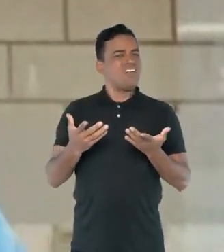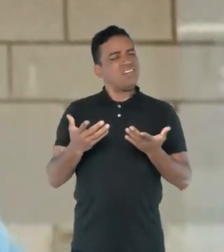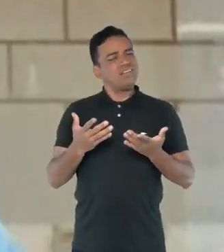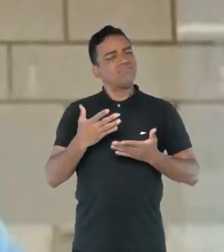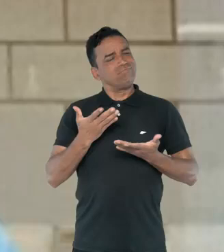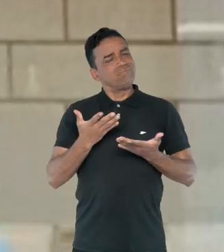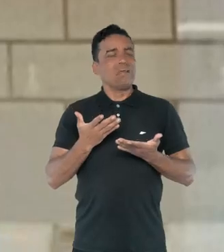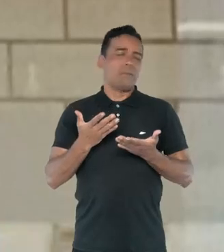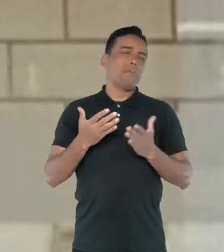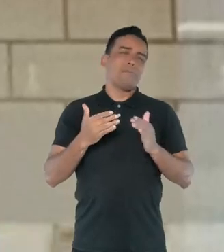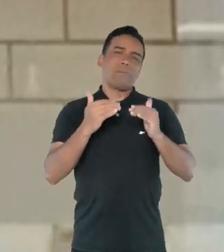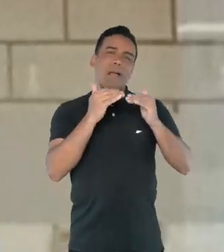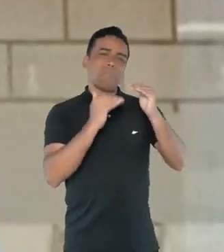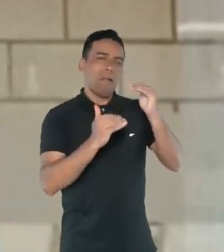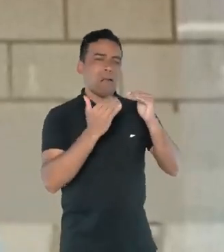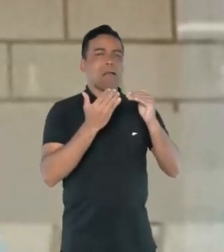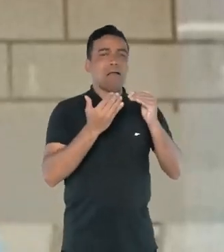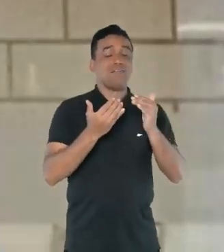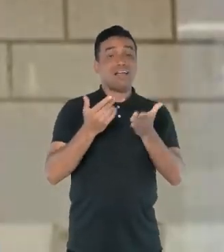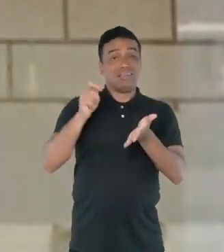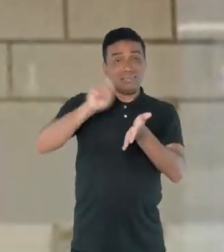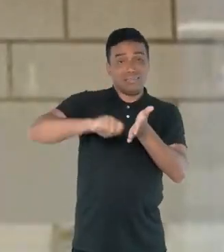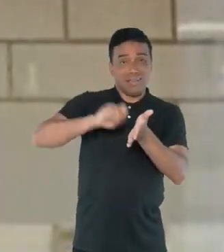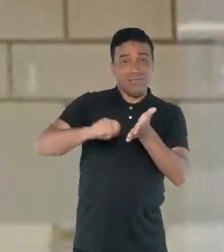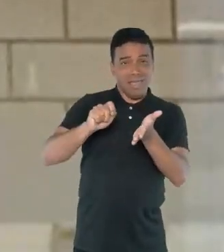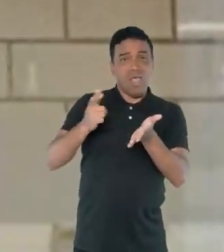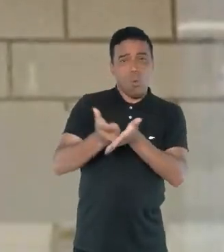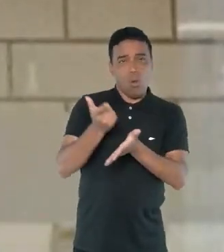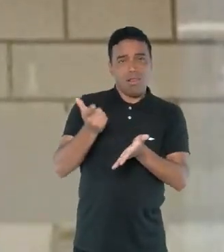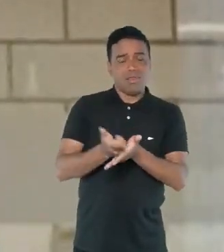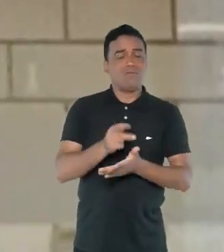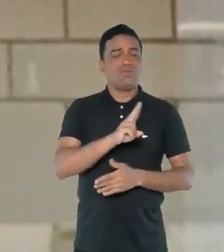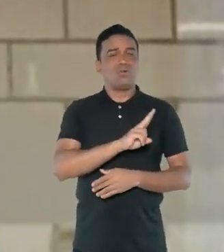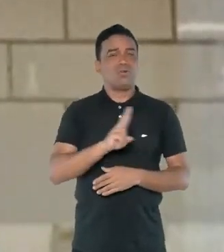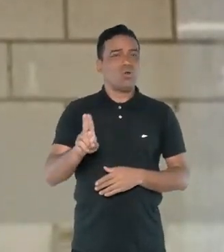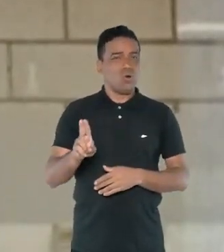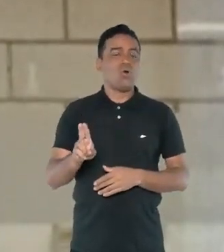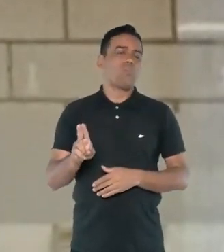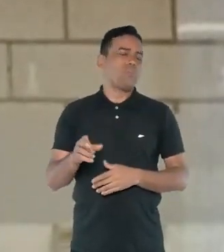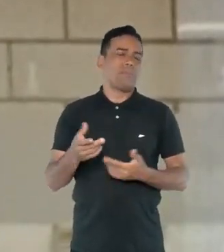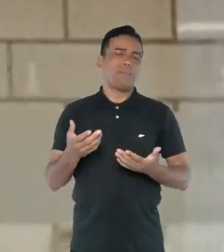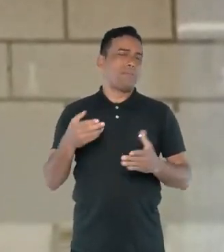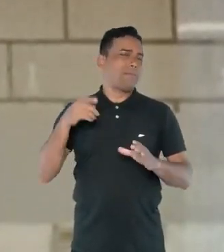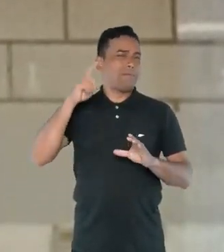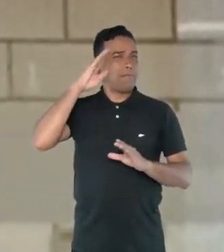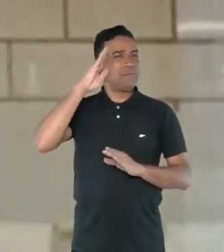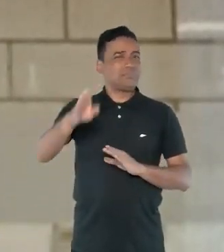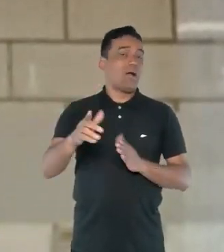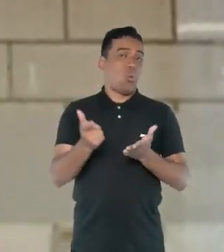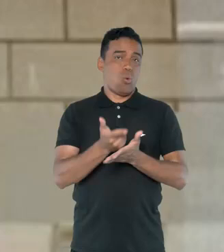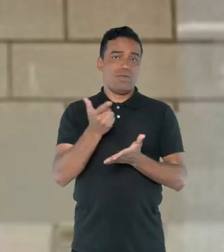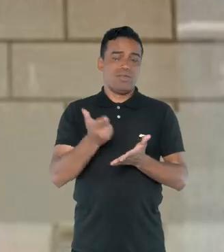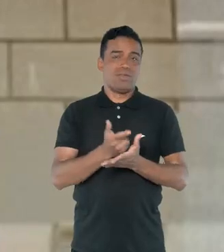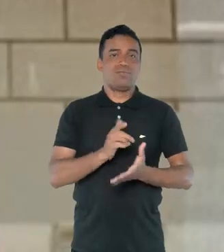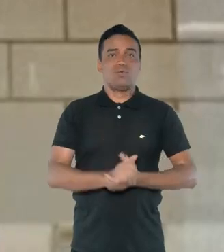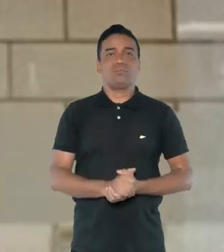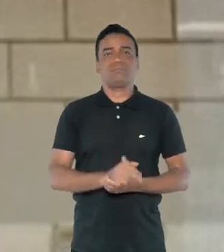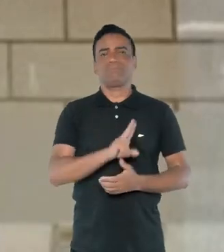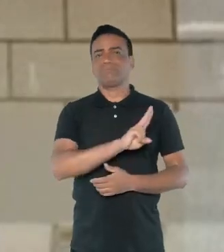moderado do que o Nietzsche. Ele vai escrever um livro que se chama, que é a grande obra dele hoje, né, que se